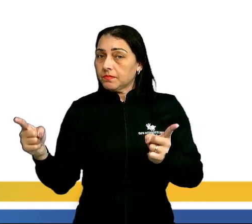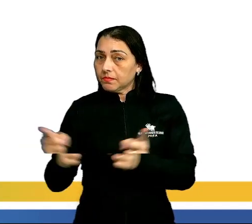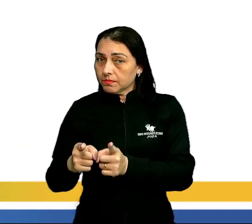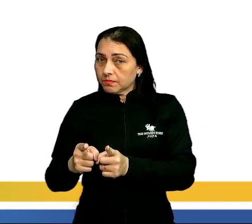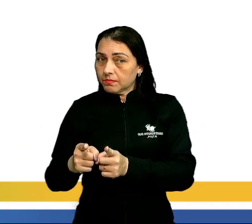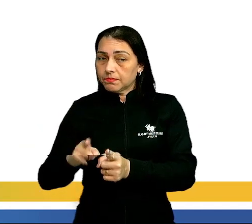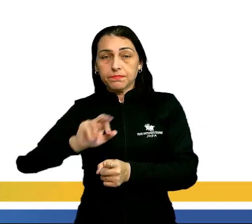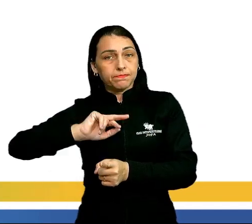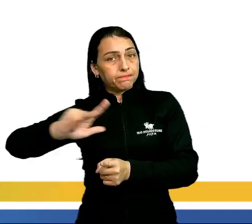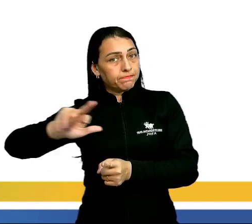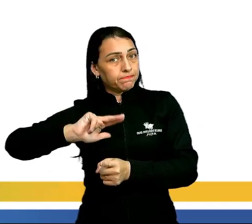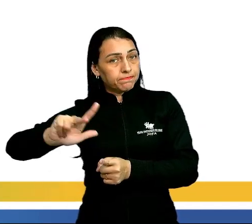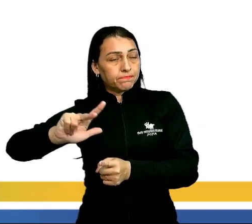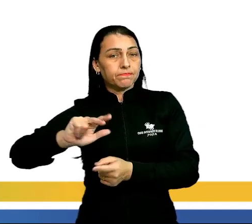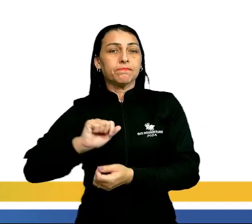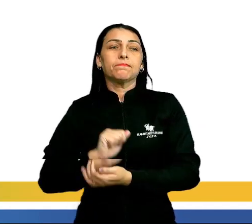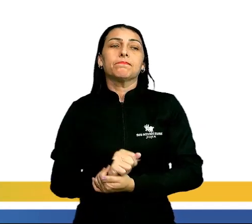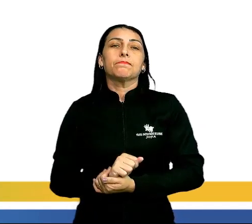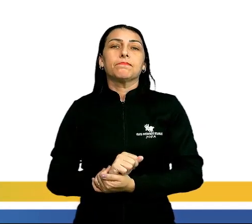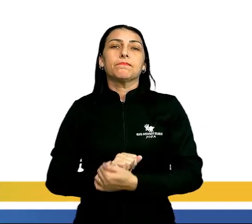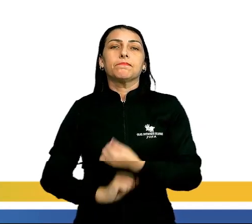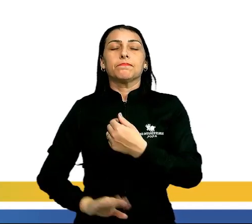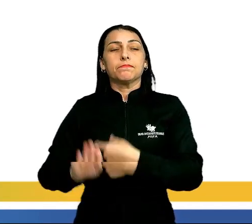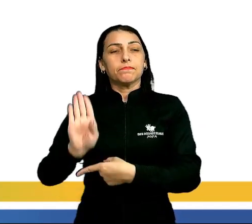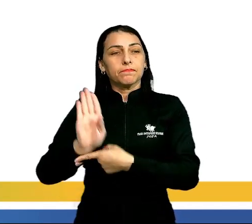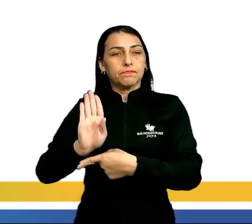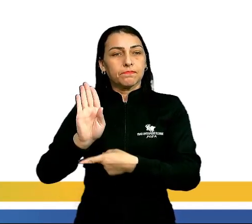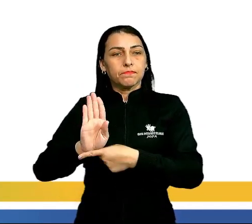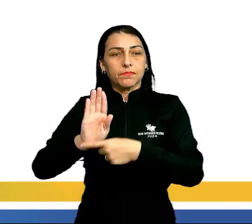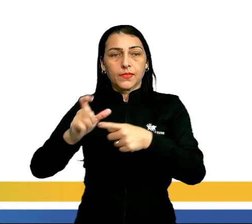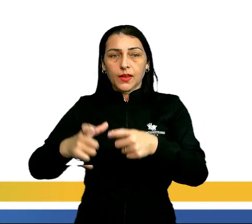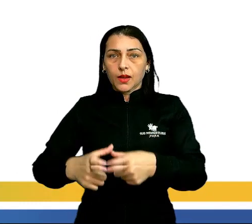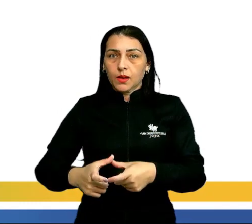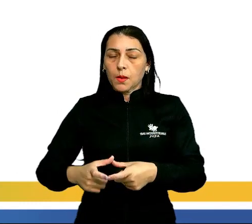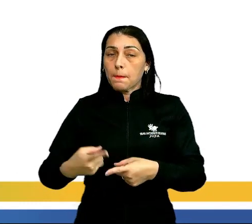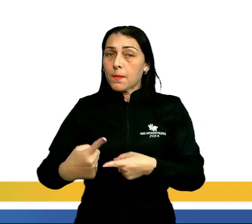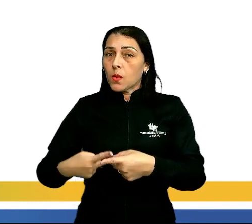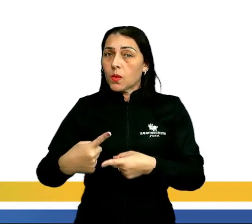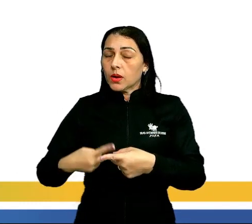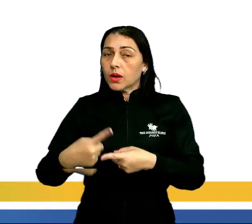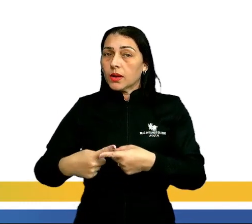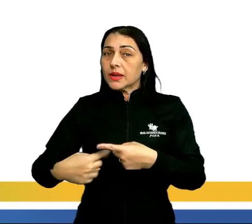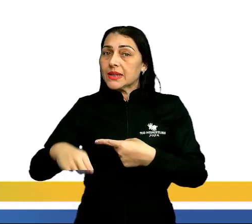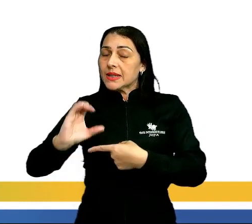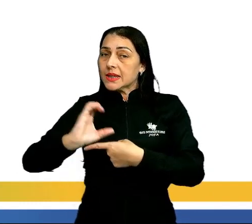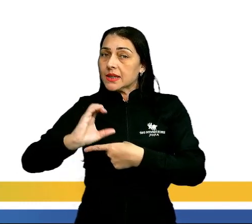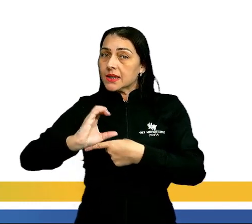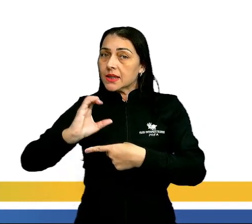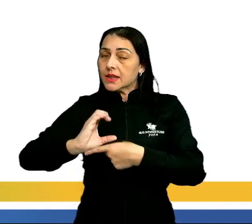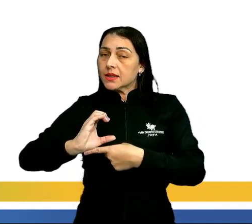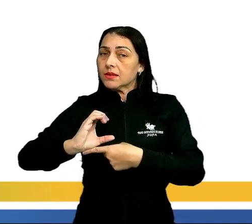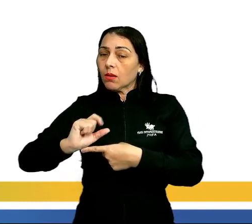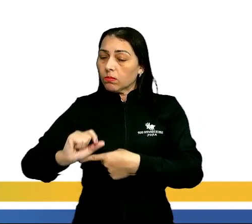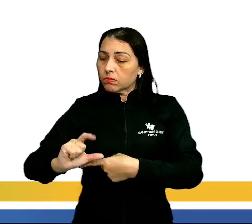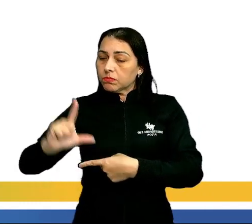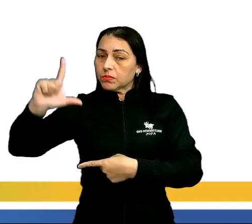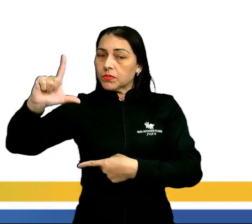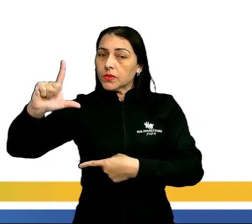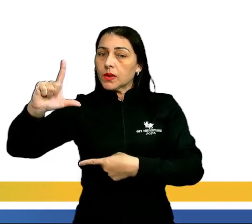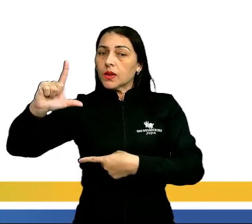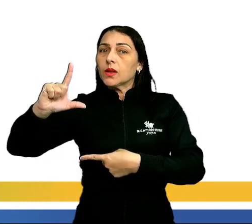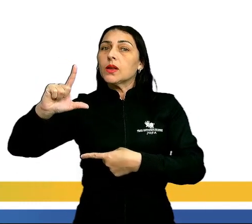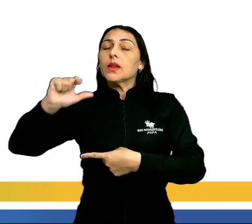diminui. Então, não pode ser a alternativa A. Por que não pode ser a alternativa C? Elevação da taxa